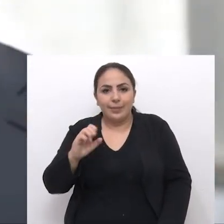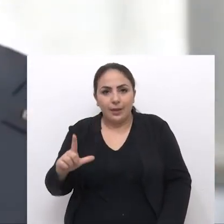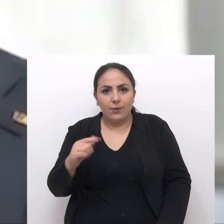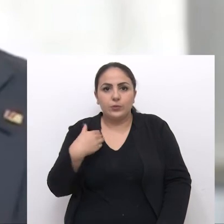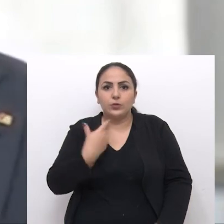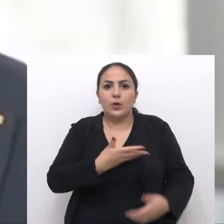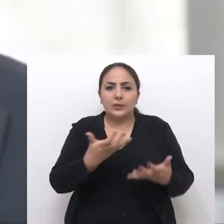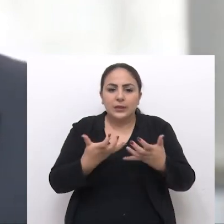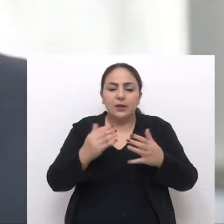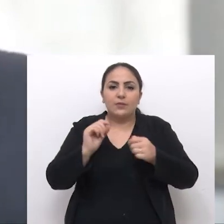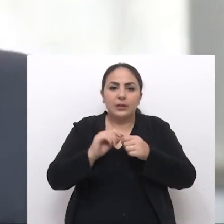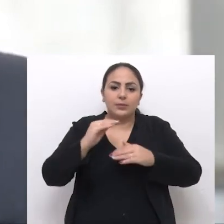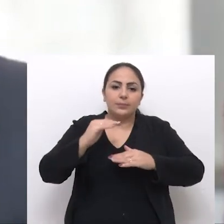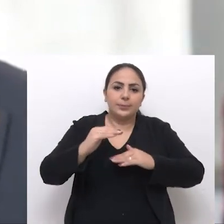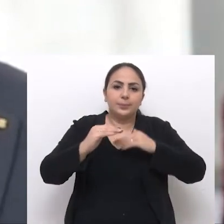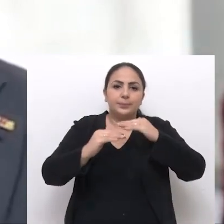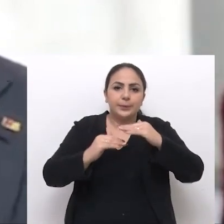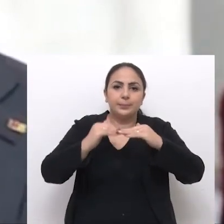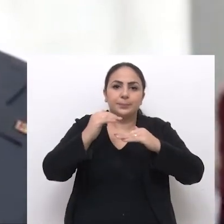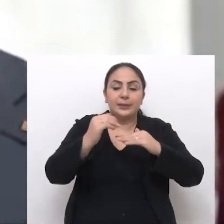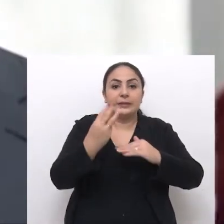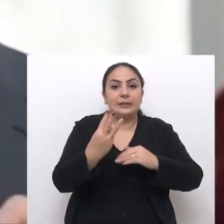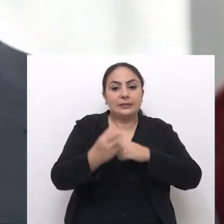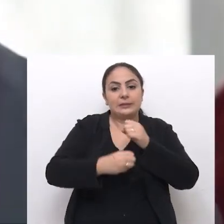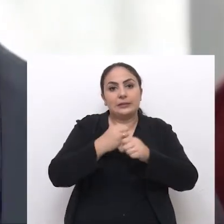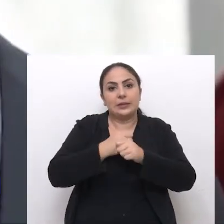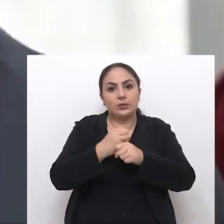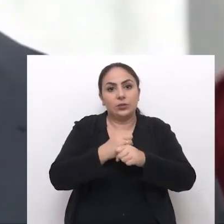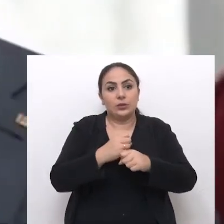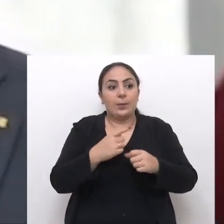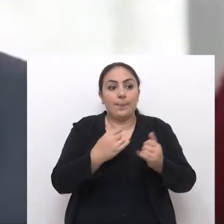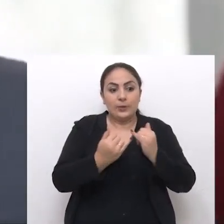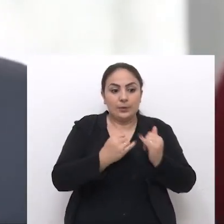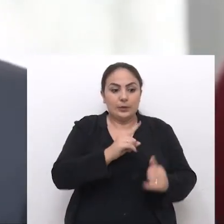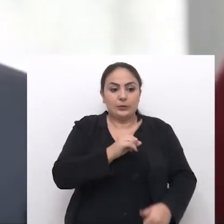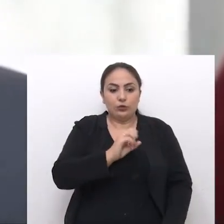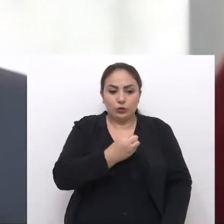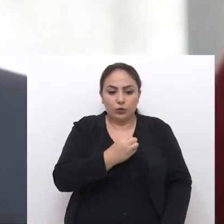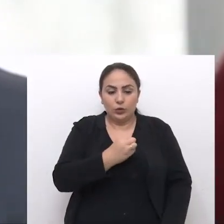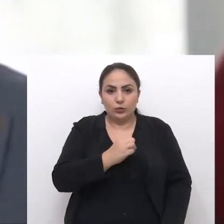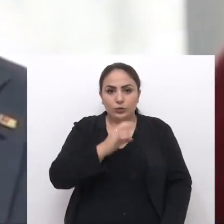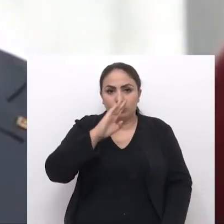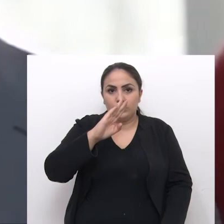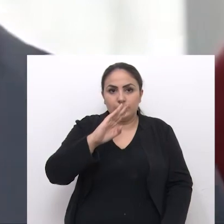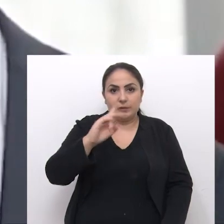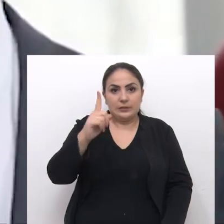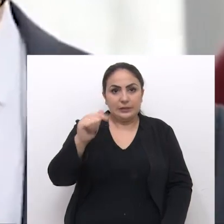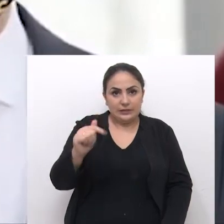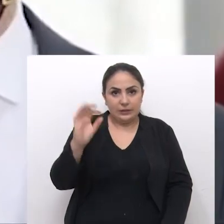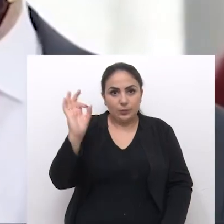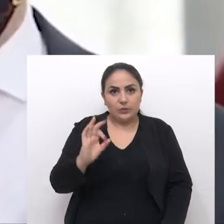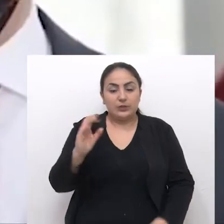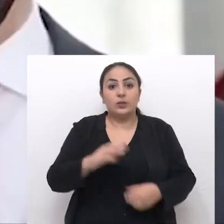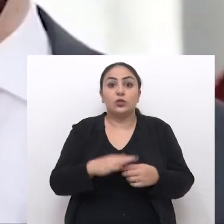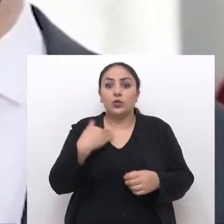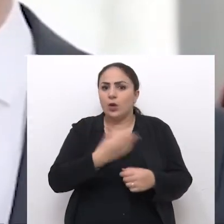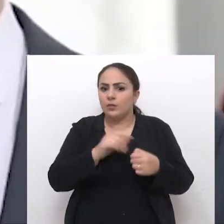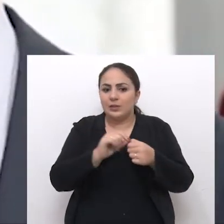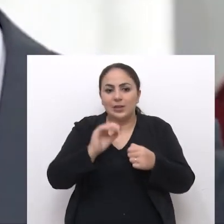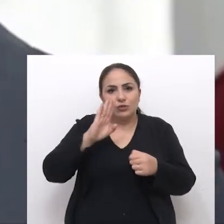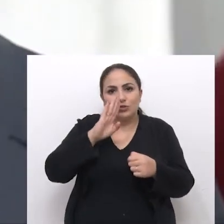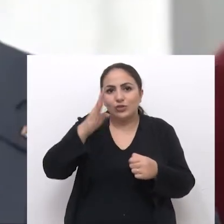fazer escalonadamente em 3 anos de 18% para 17%, nós vamos fazer direto de 18%